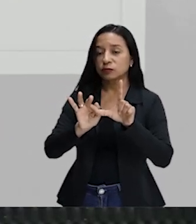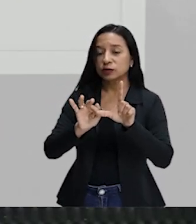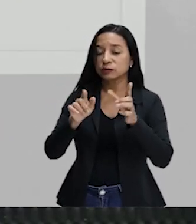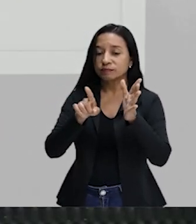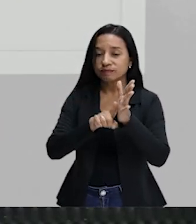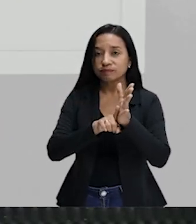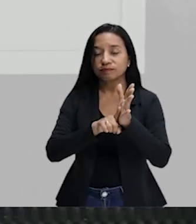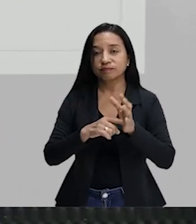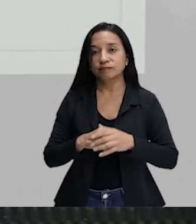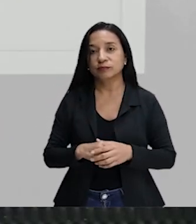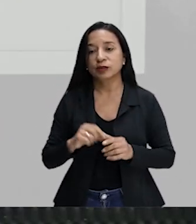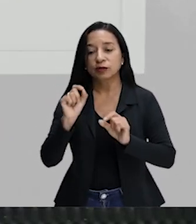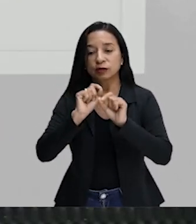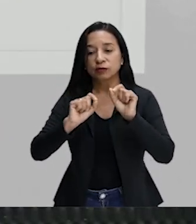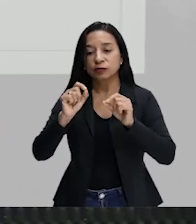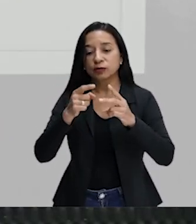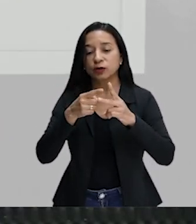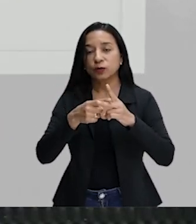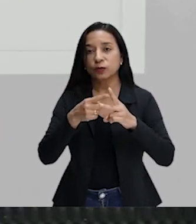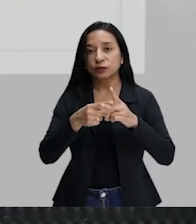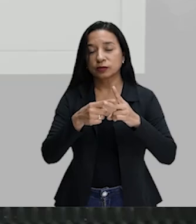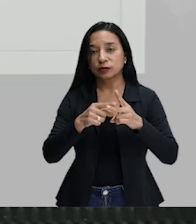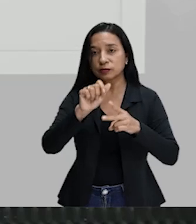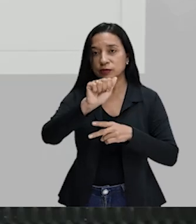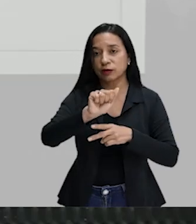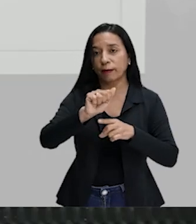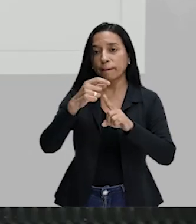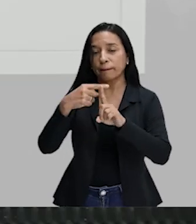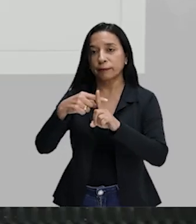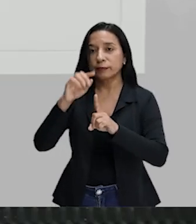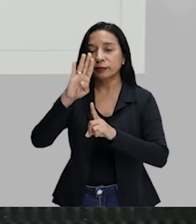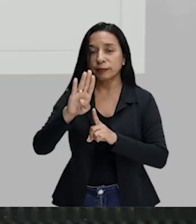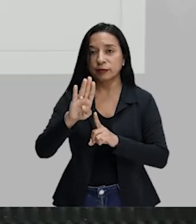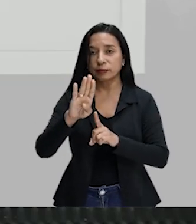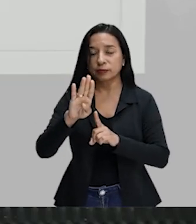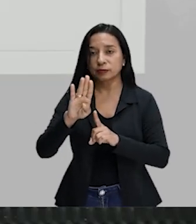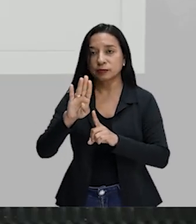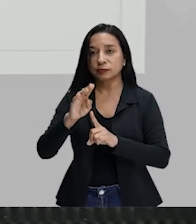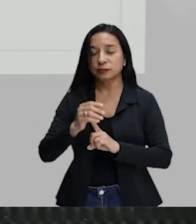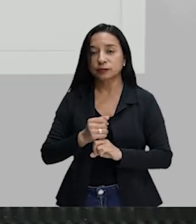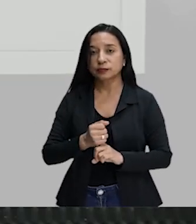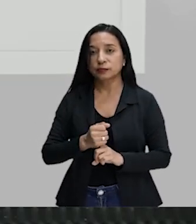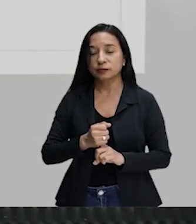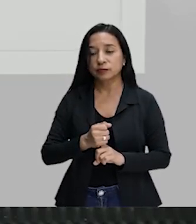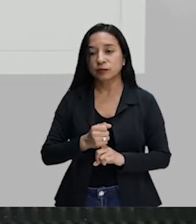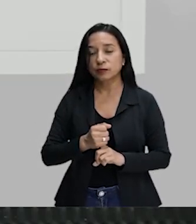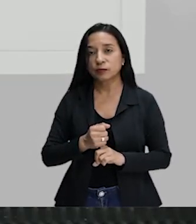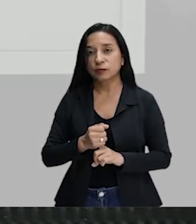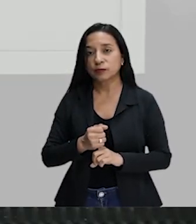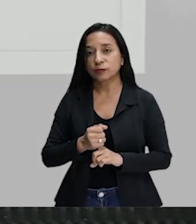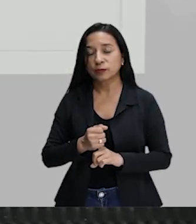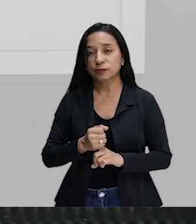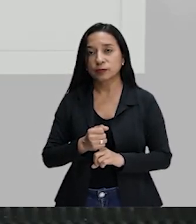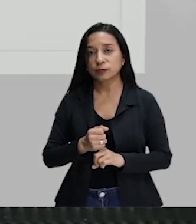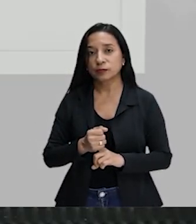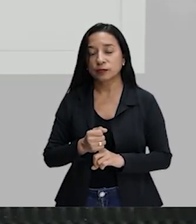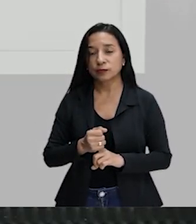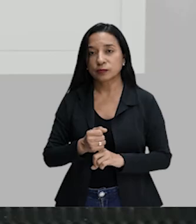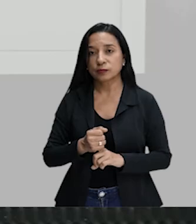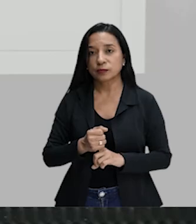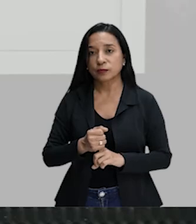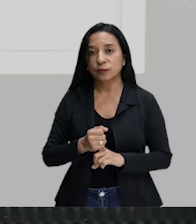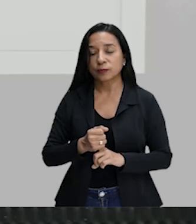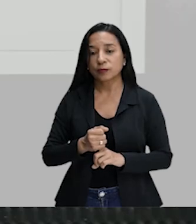ser o cosseno de A mais B? Tá? O cosseno de A mais B vai ser